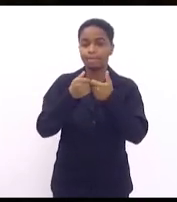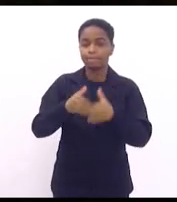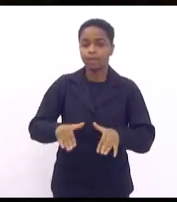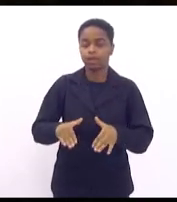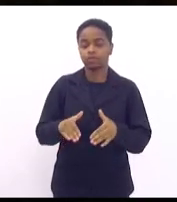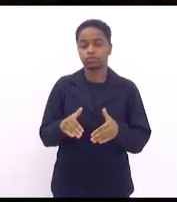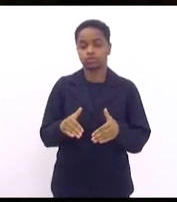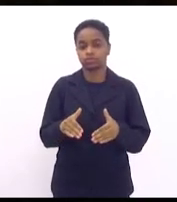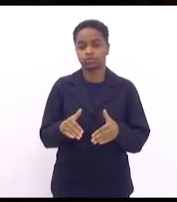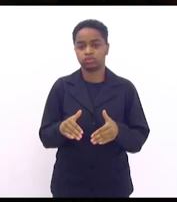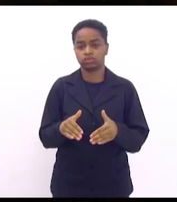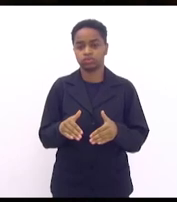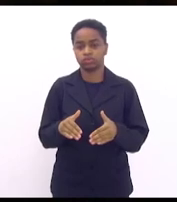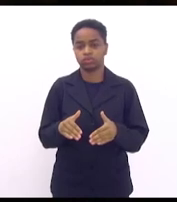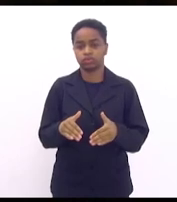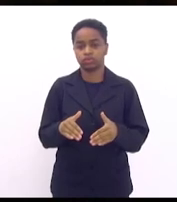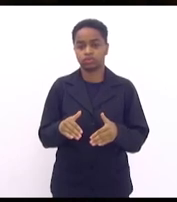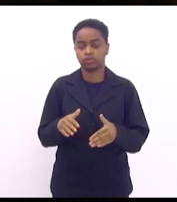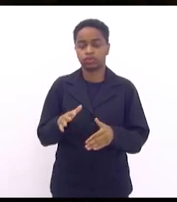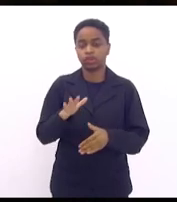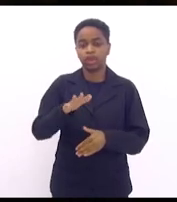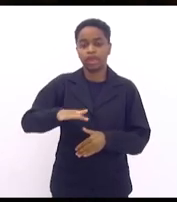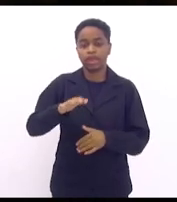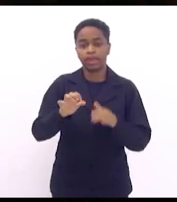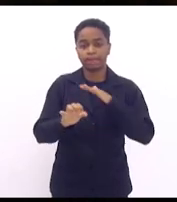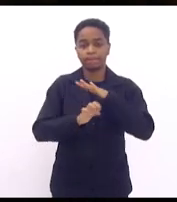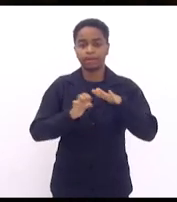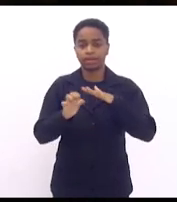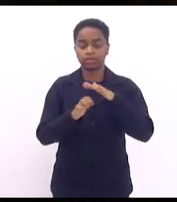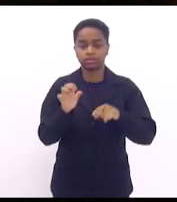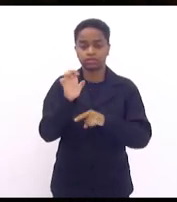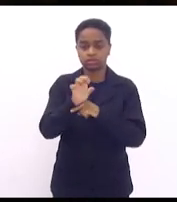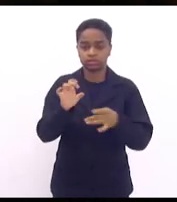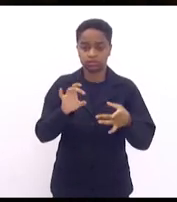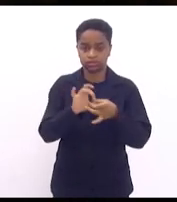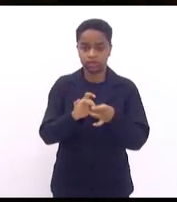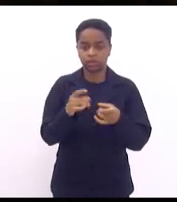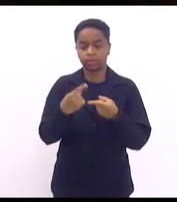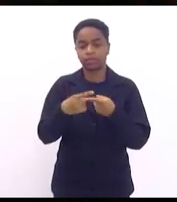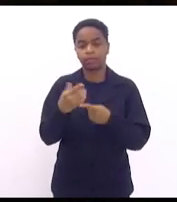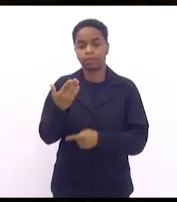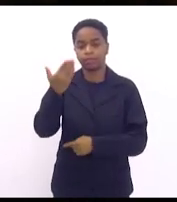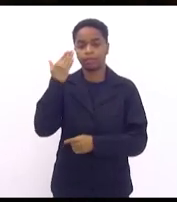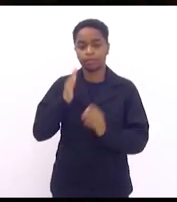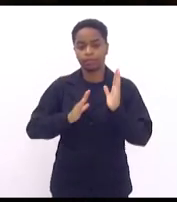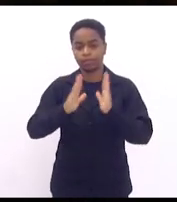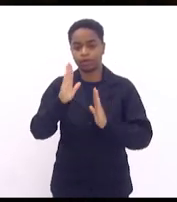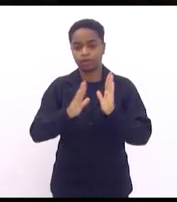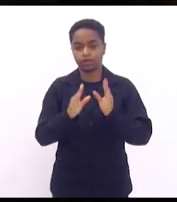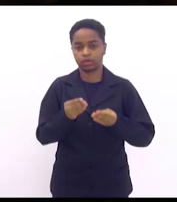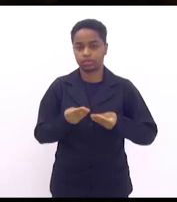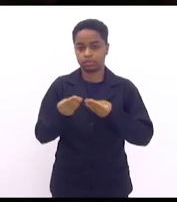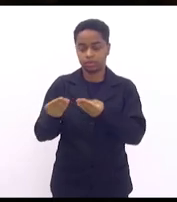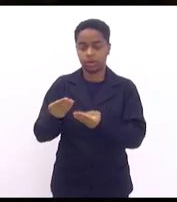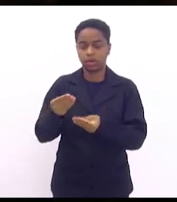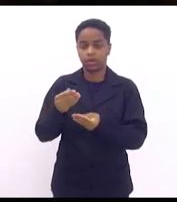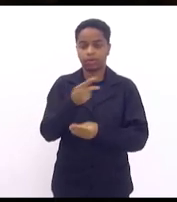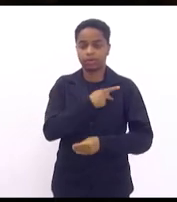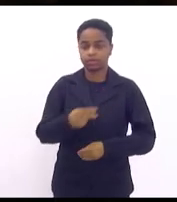prejuízo monstruoso nas estatais, entregando, na ocasião, para o presidente